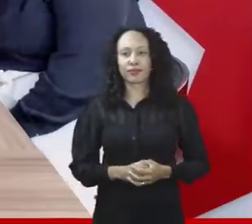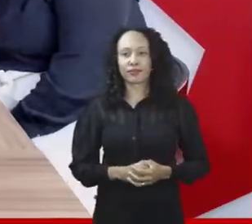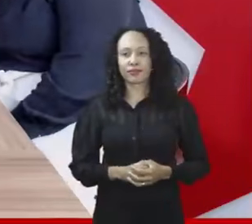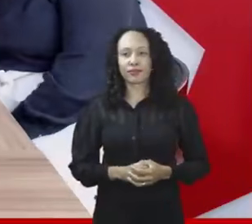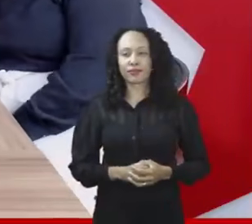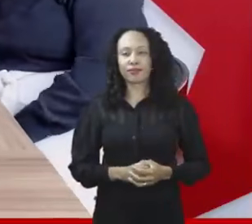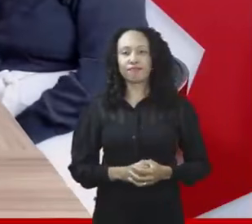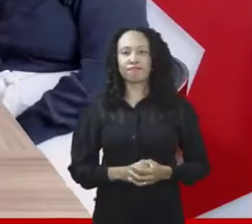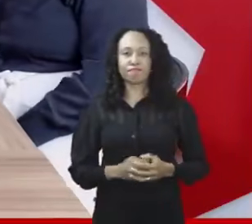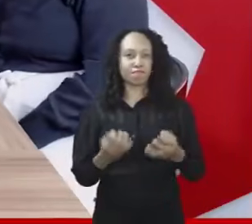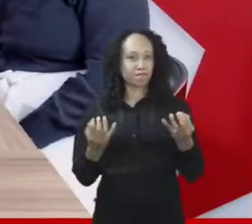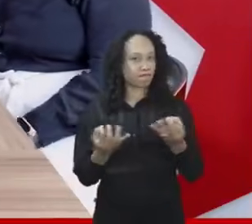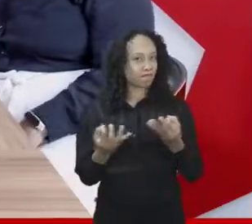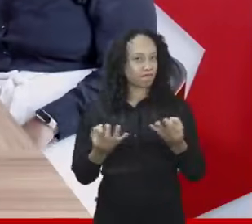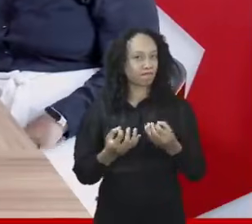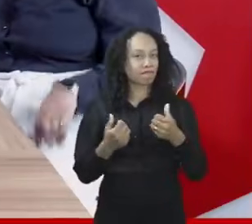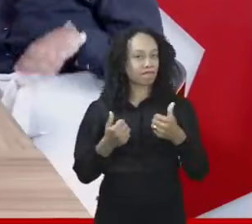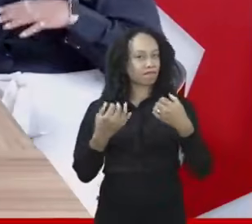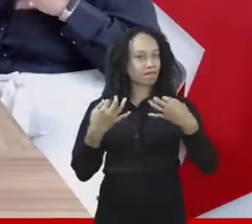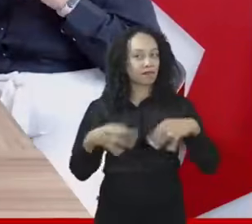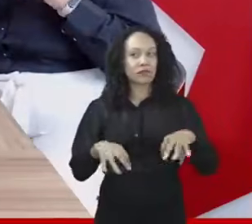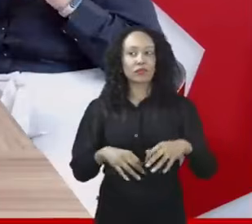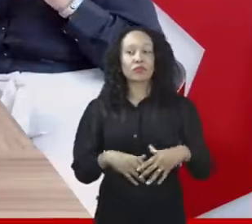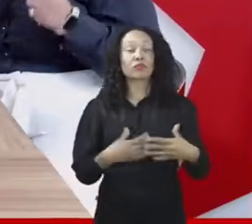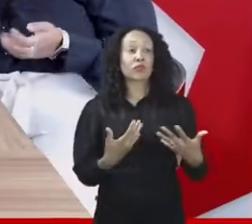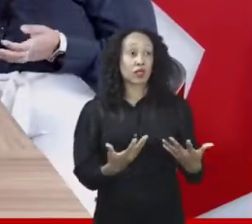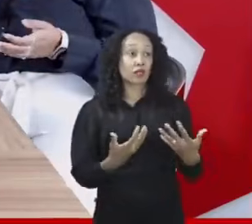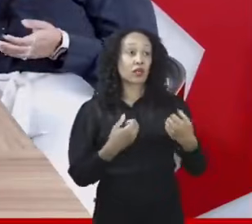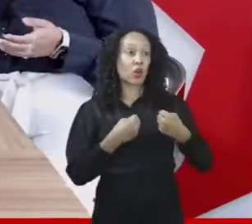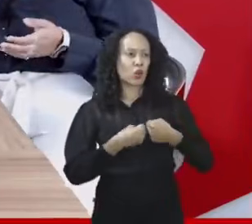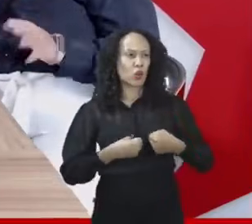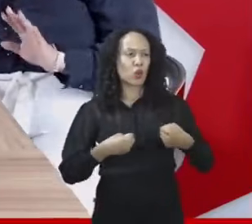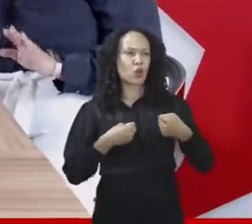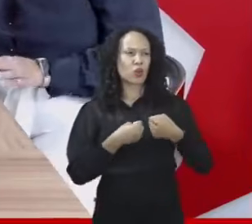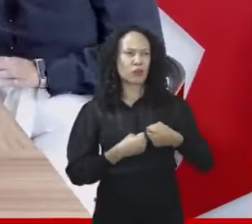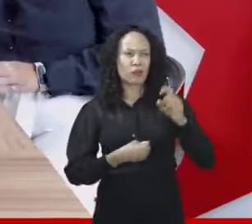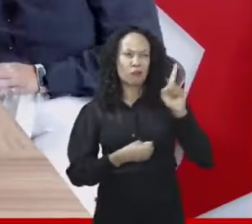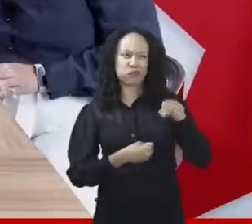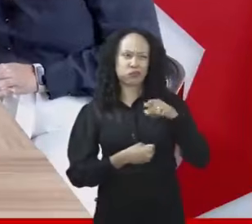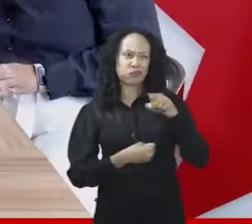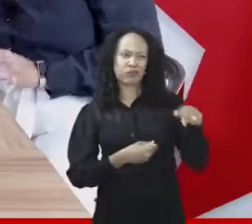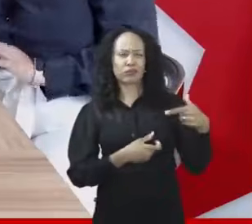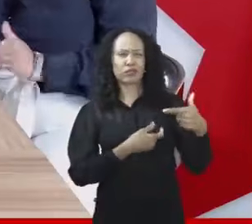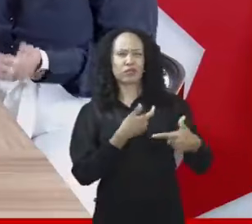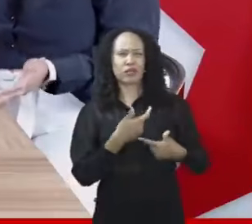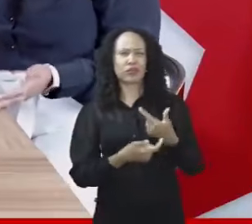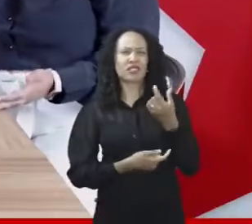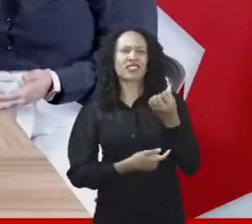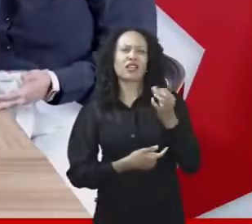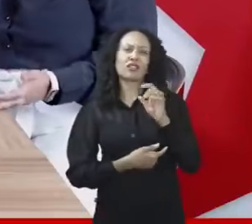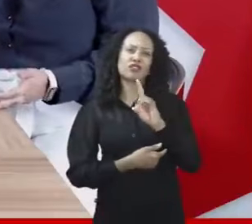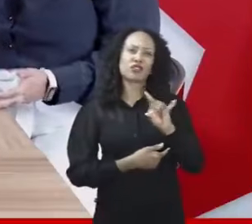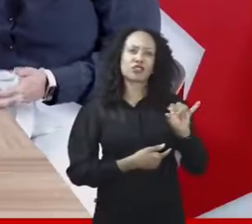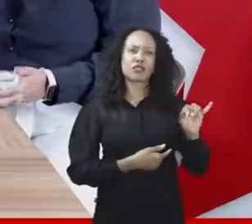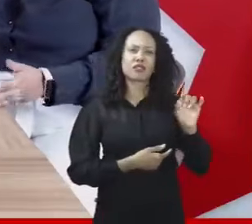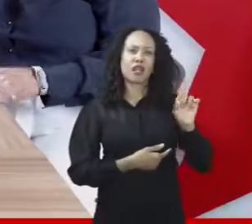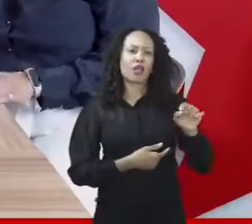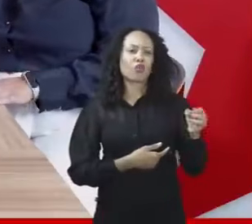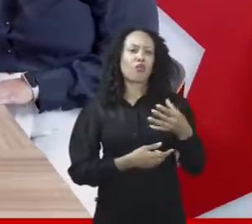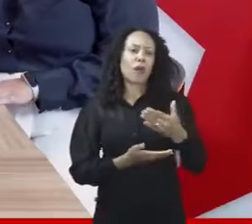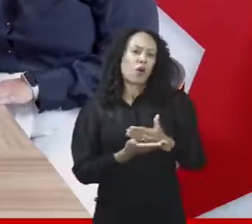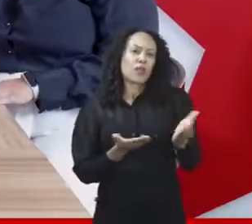Perfeito. É isso, Cris. E essa luta pelo fim da escala 6x1, ela é extremamente atual, mas ela não começa agora,